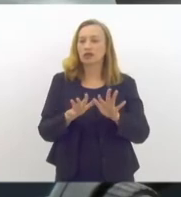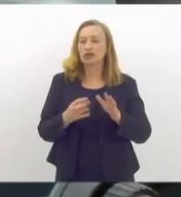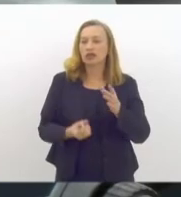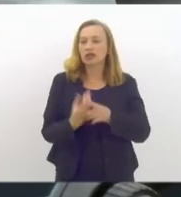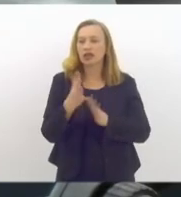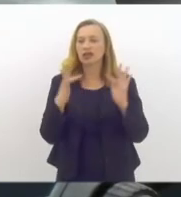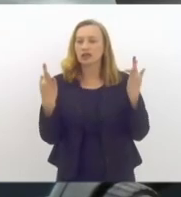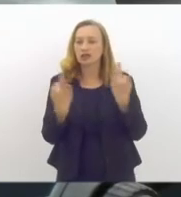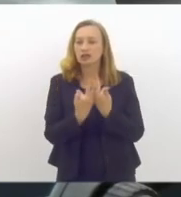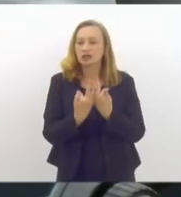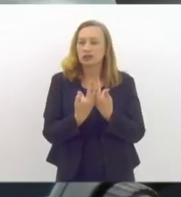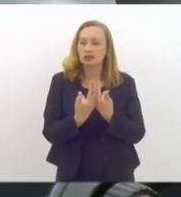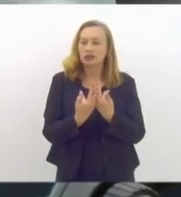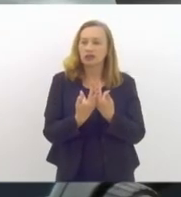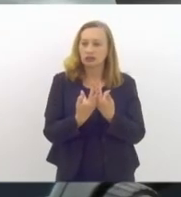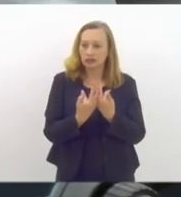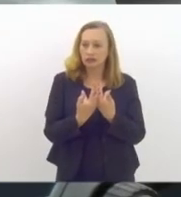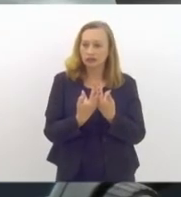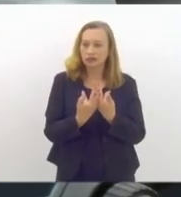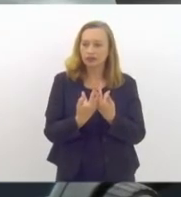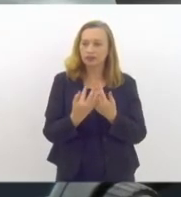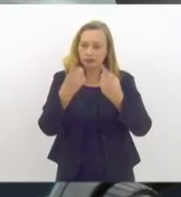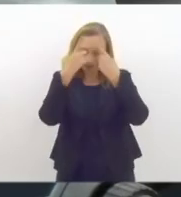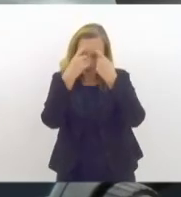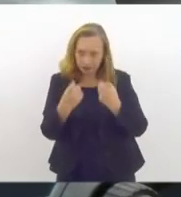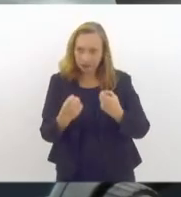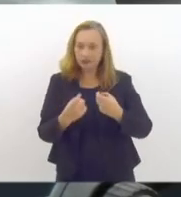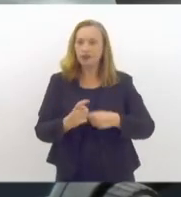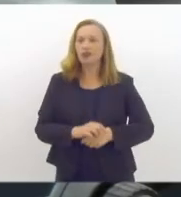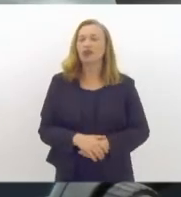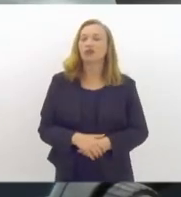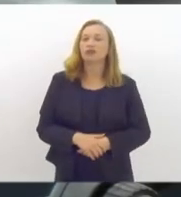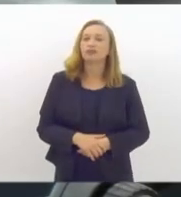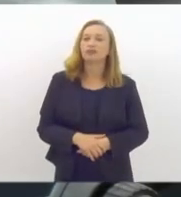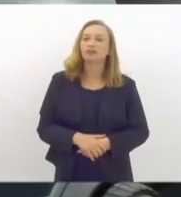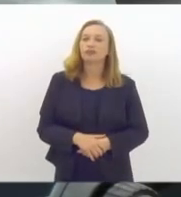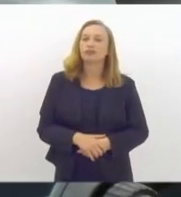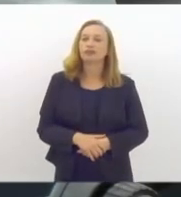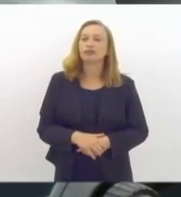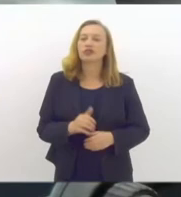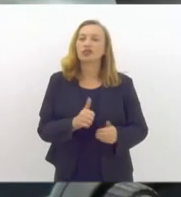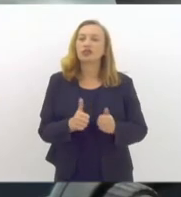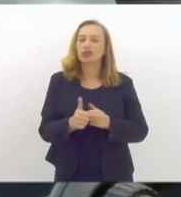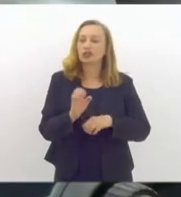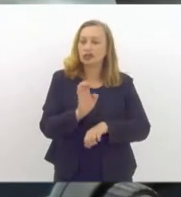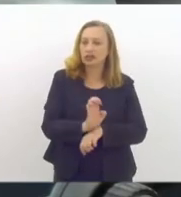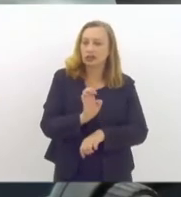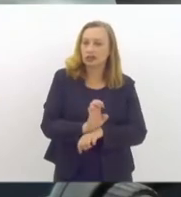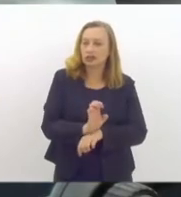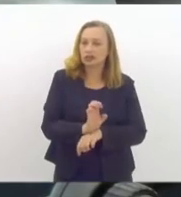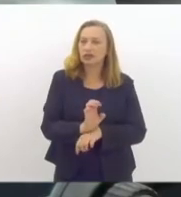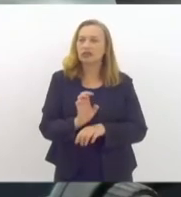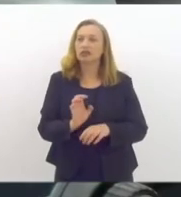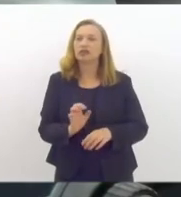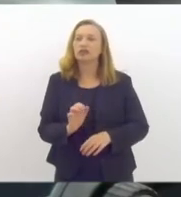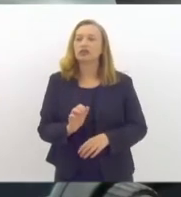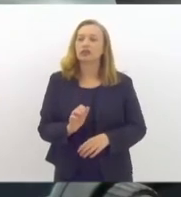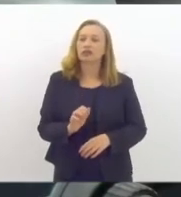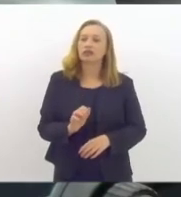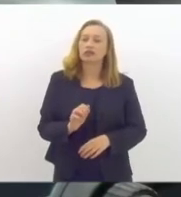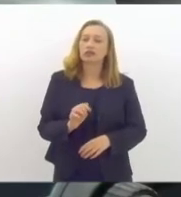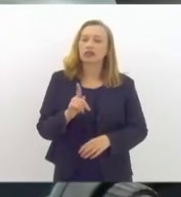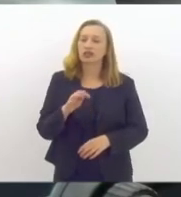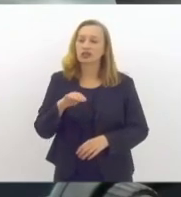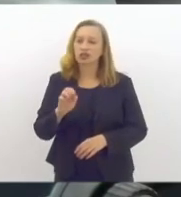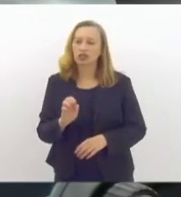de pessoas privadas de liberdade, por familiares de vítimas de violência, e que estamos na frente estadual, estamos na agenda nacional e estamos